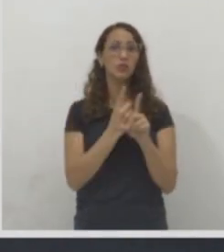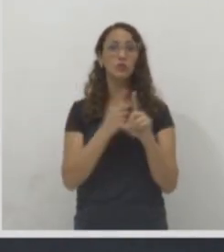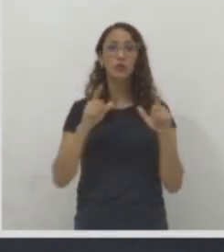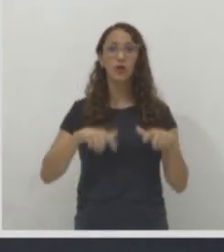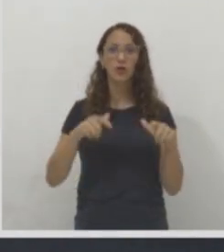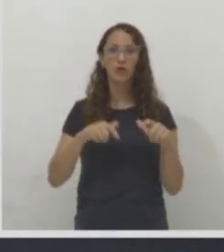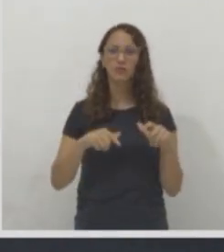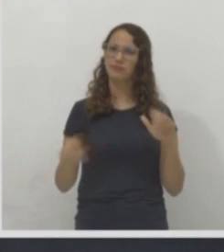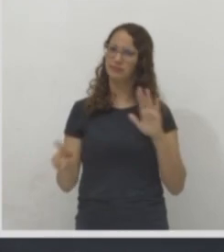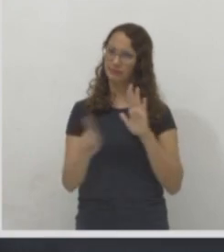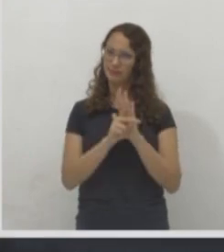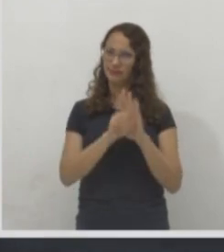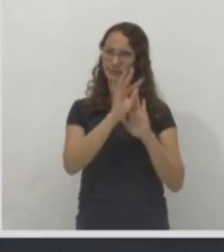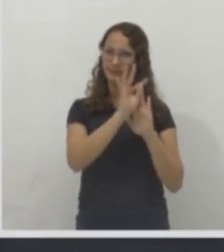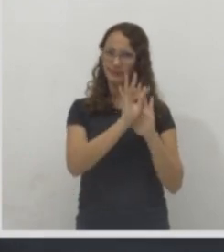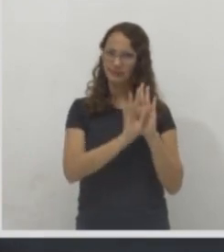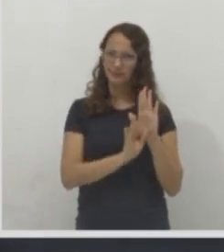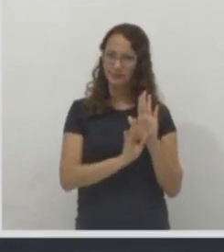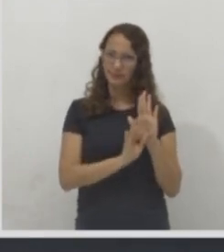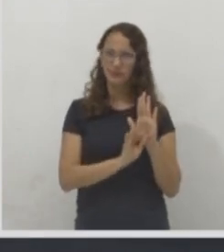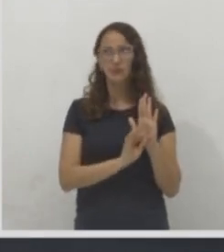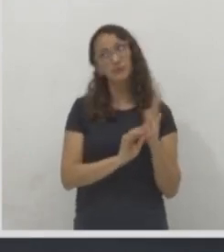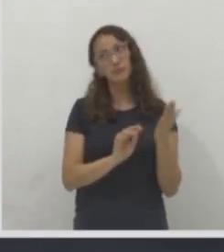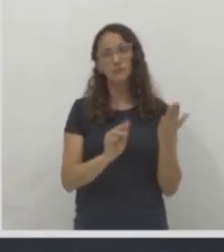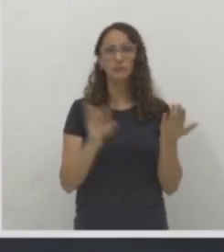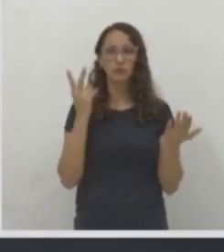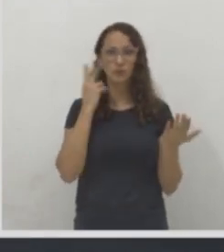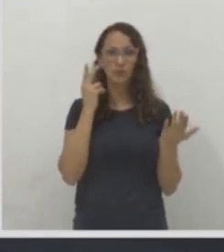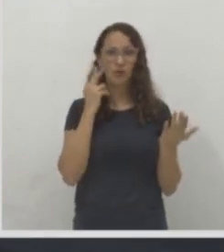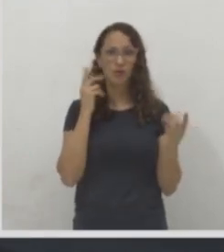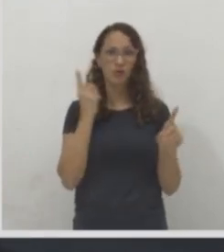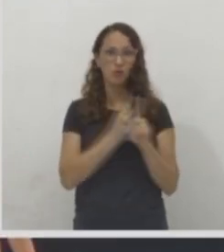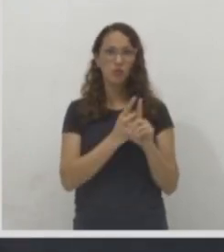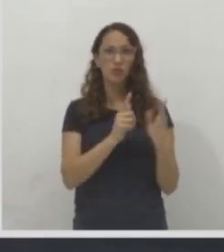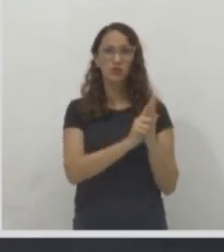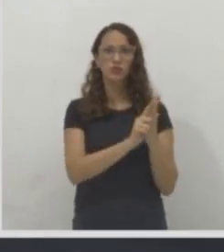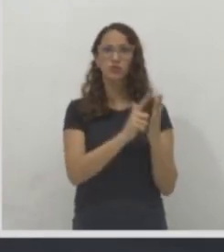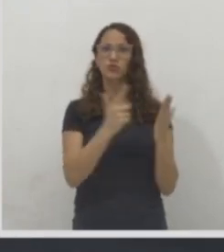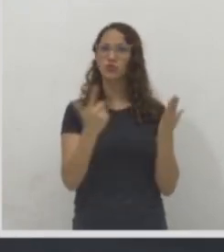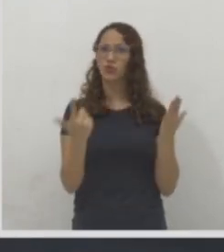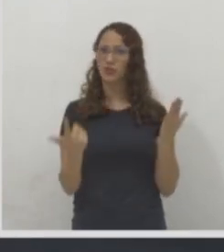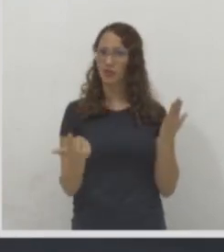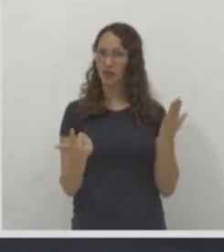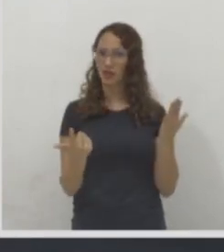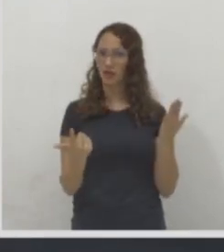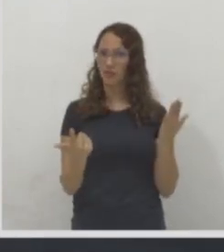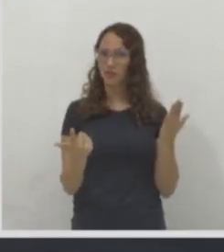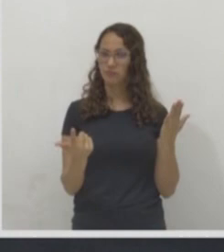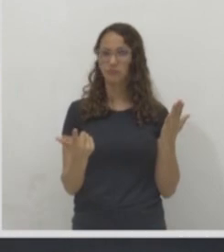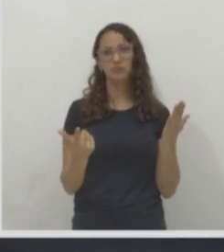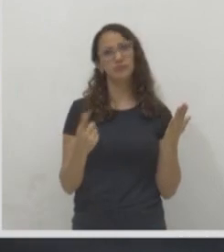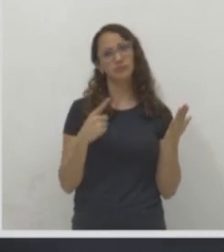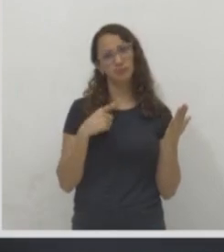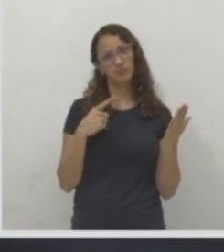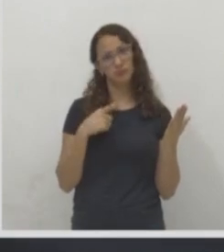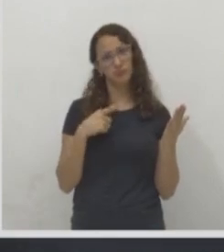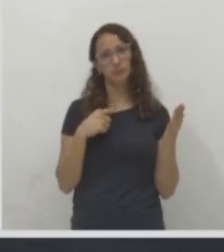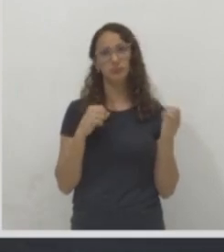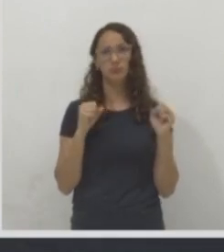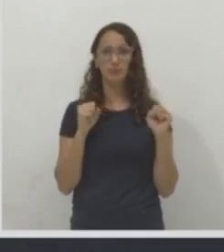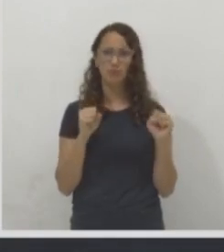texto, normalmente jornalístico, que vai estar nos jornais,